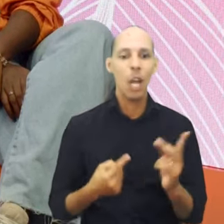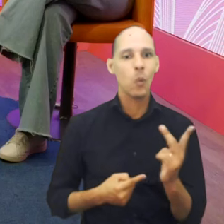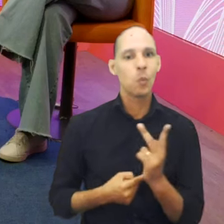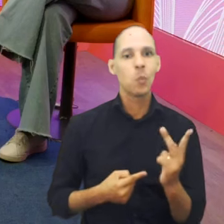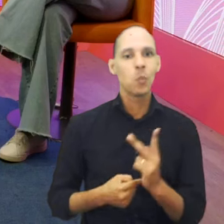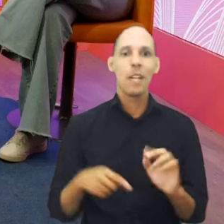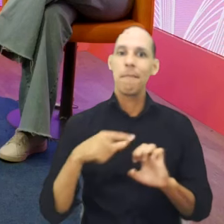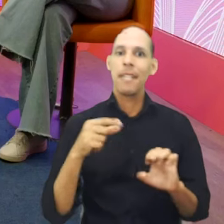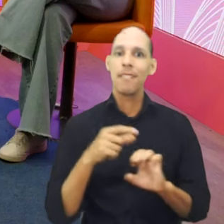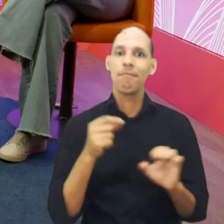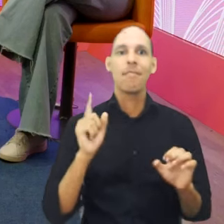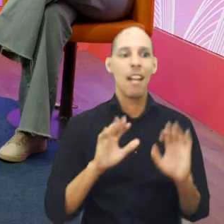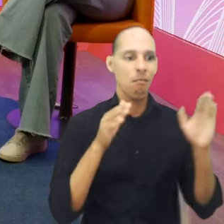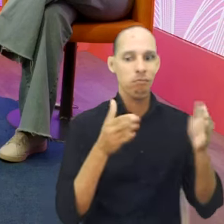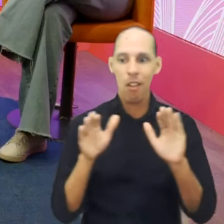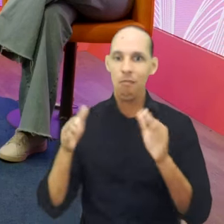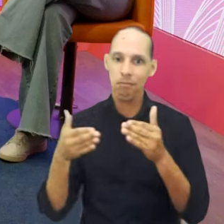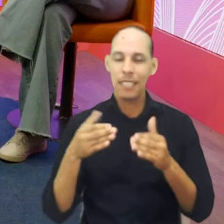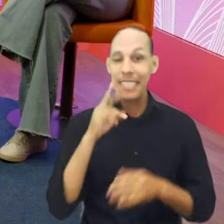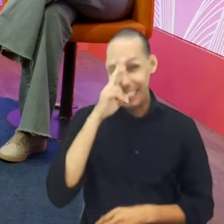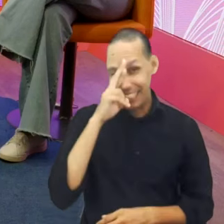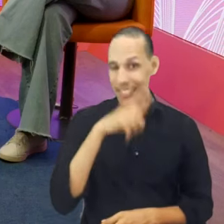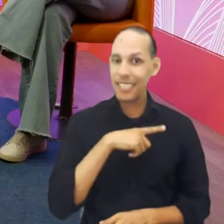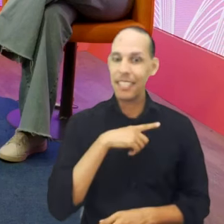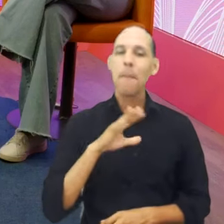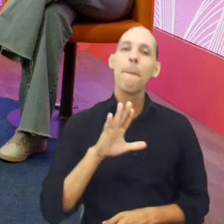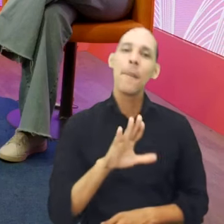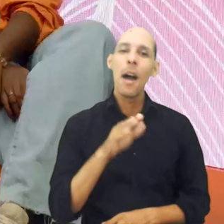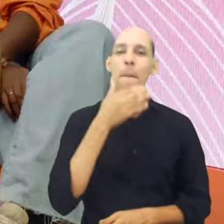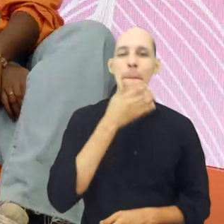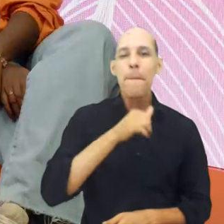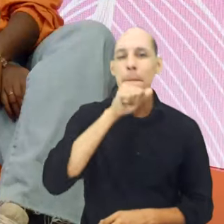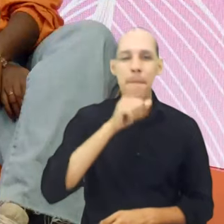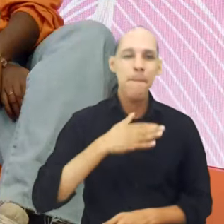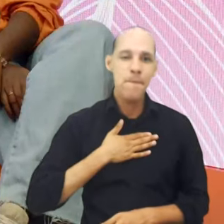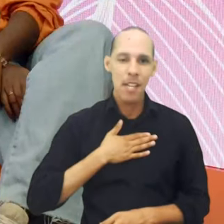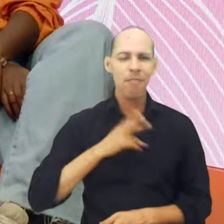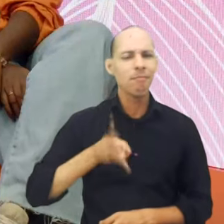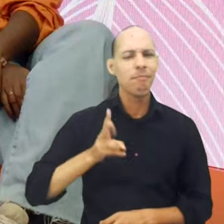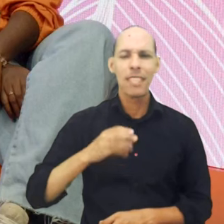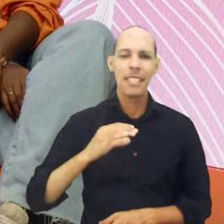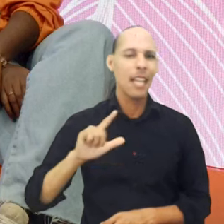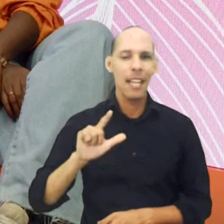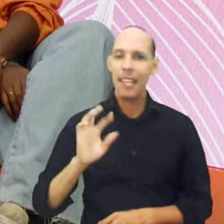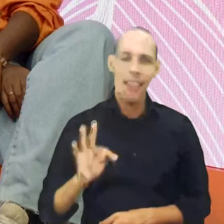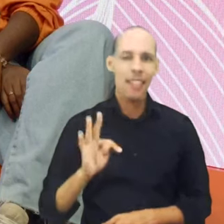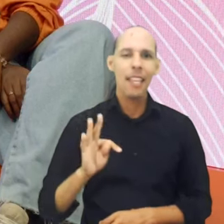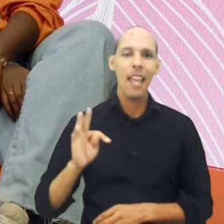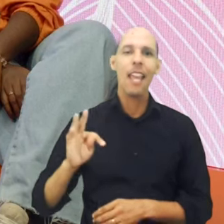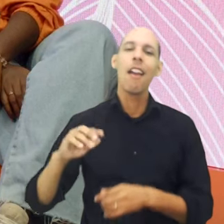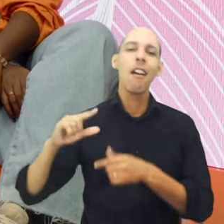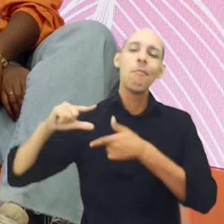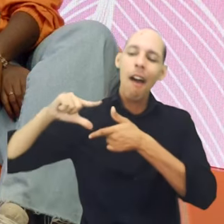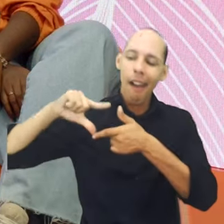dois empreendendo, né? Ali numa atividade altamente arriscada. Sim. Só que meu pai, assim, ele sempre foi CLT, uma carreira bem quadradinha, assim, mas